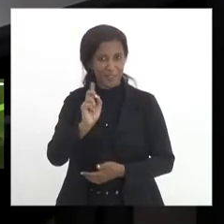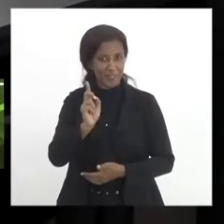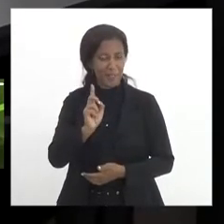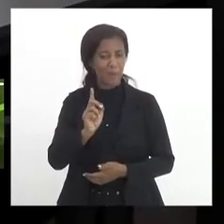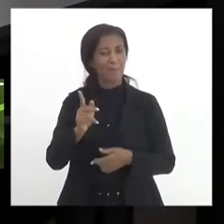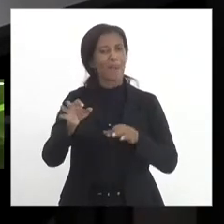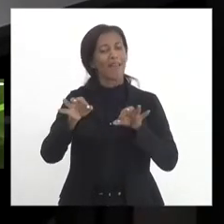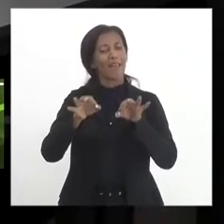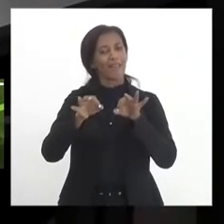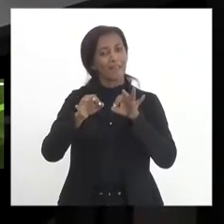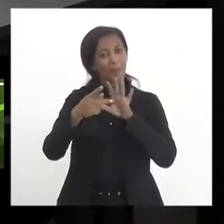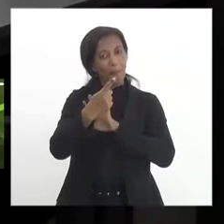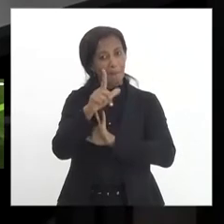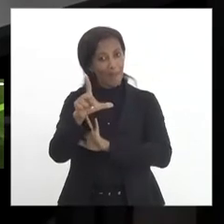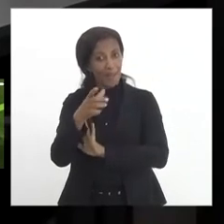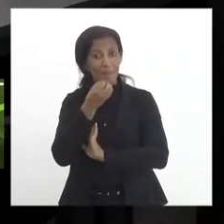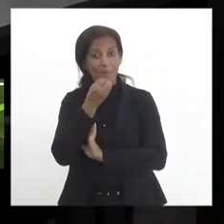bom.